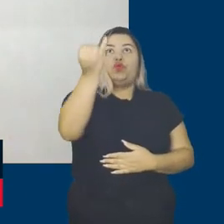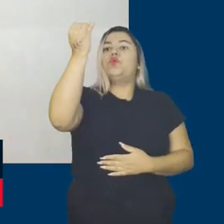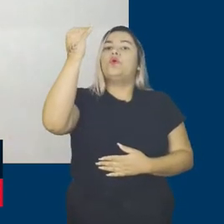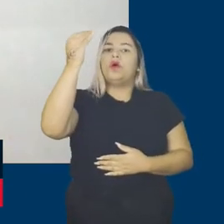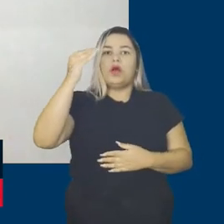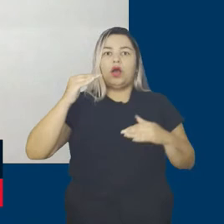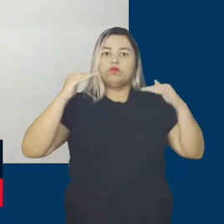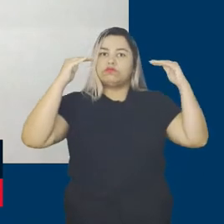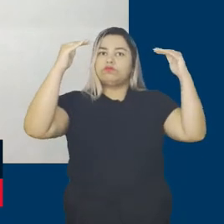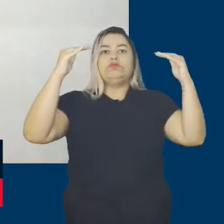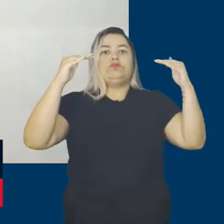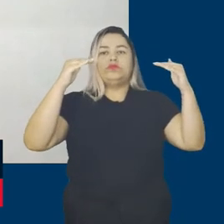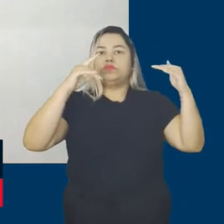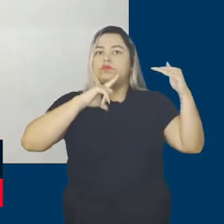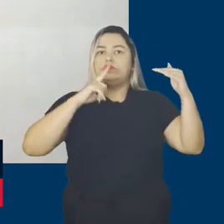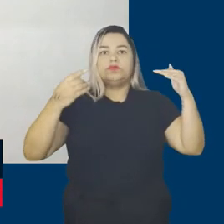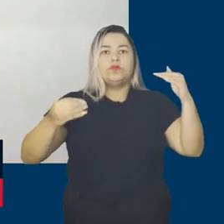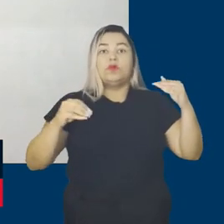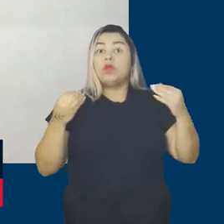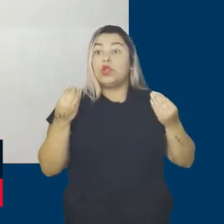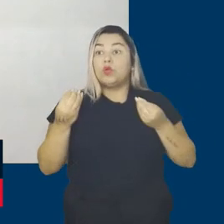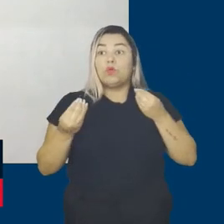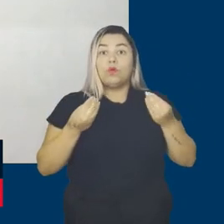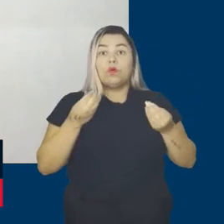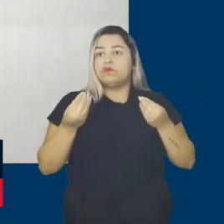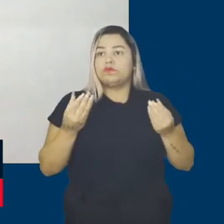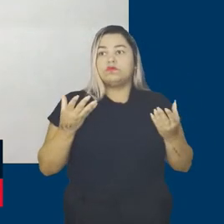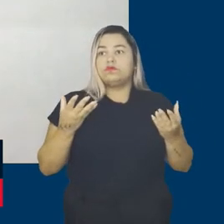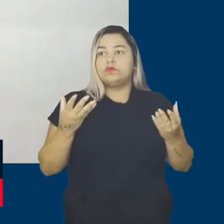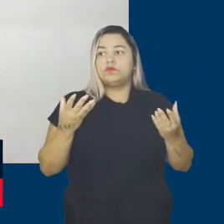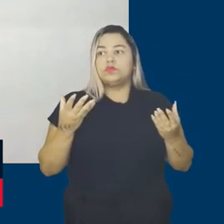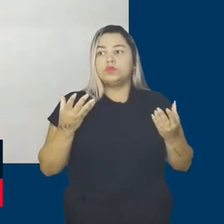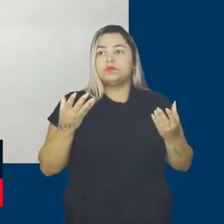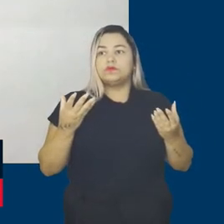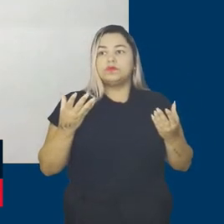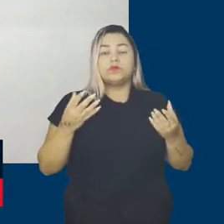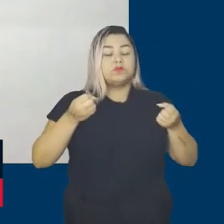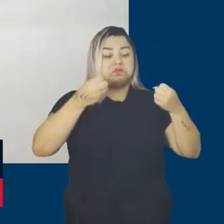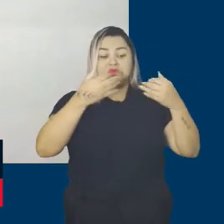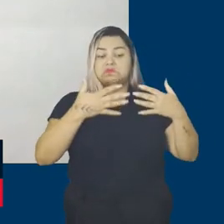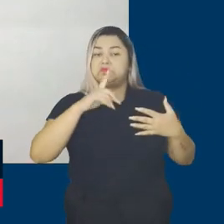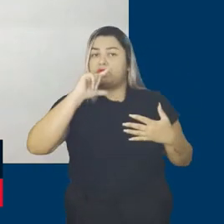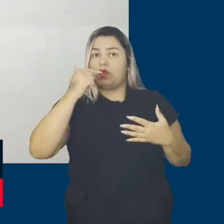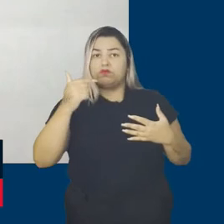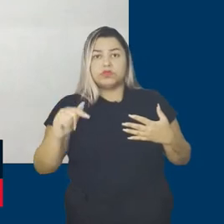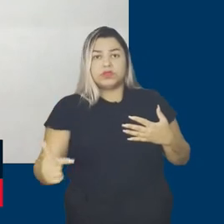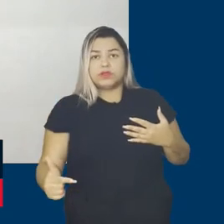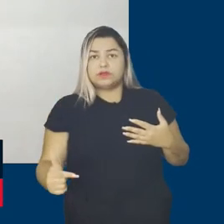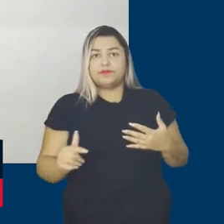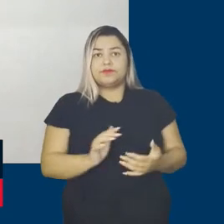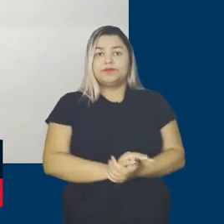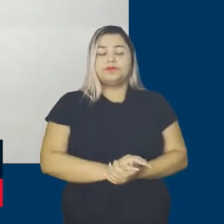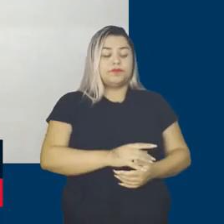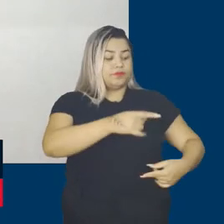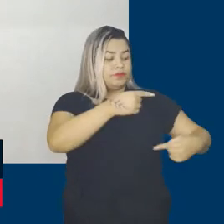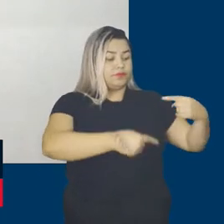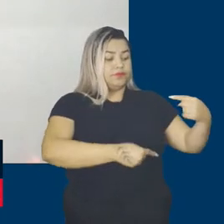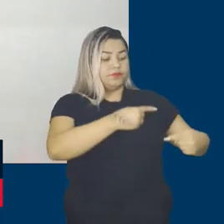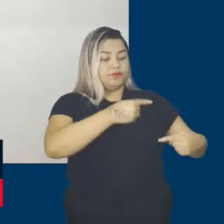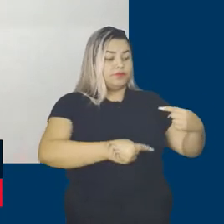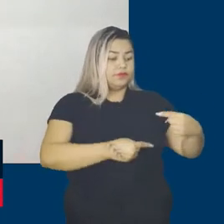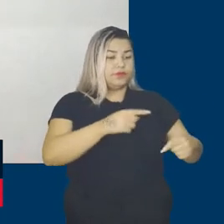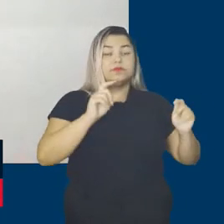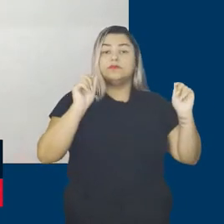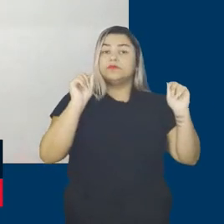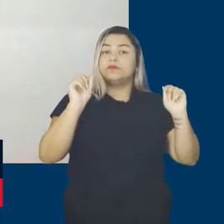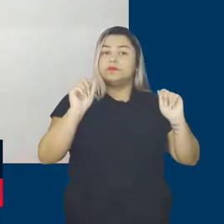É insustentável, não é razoável, não tem explicação. E essa discussão de que